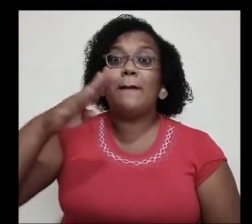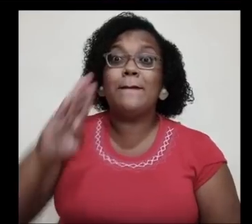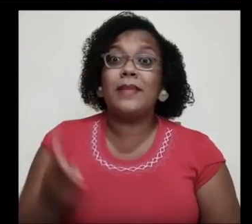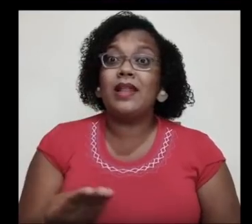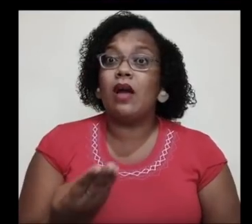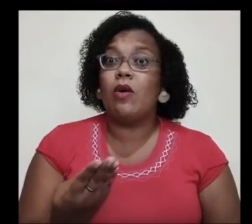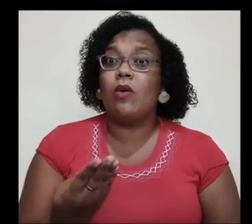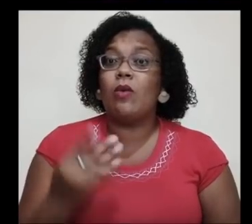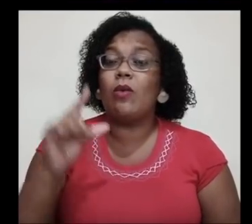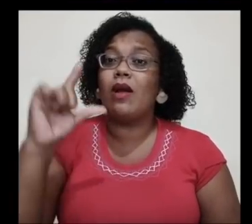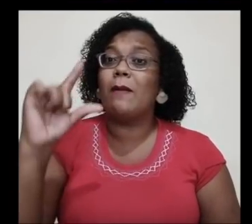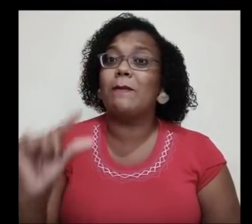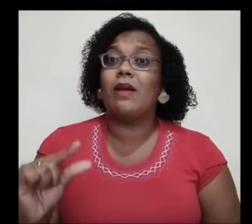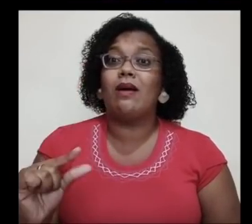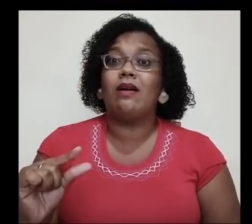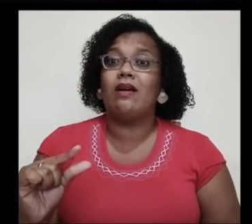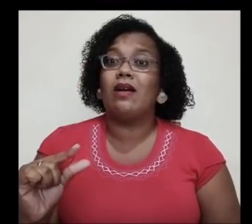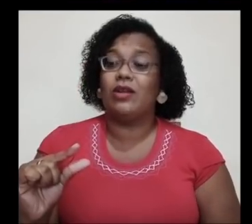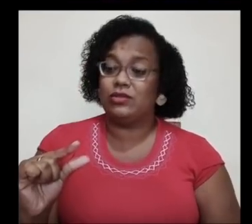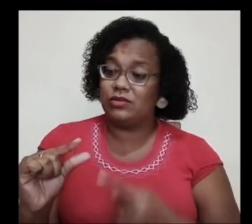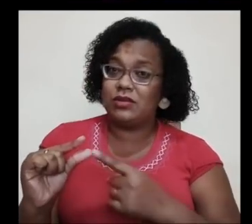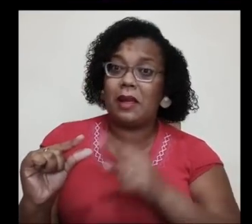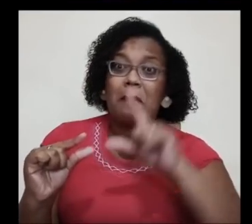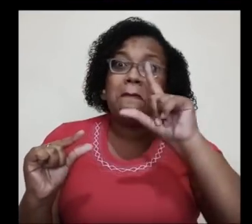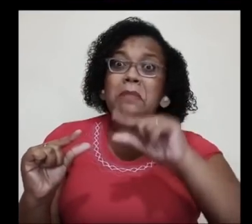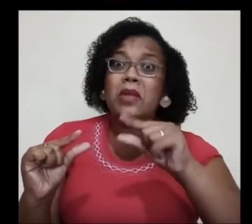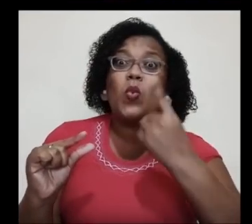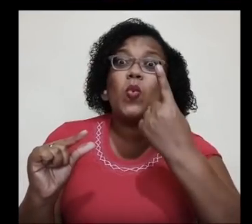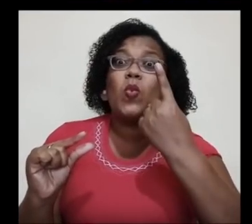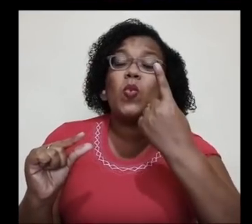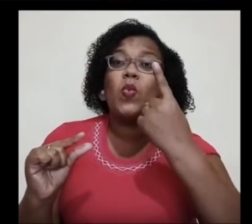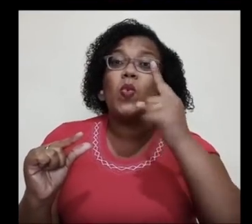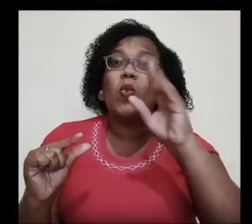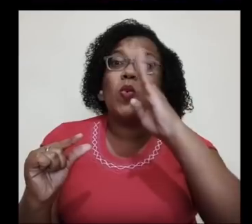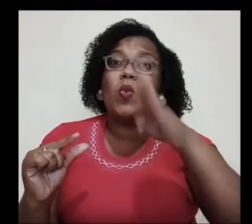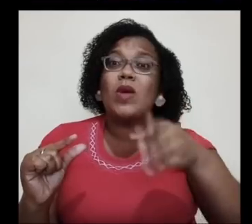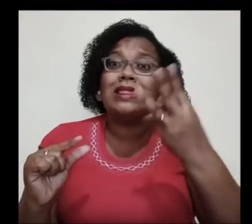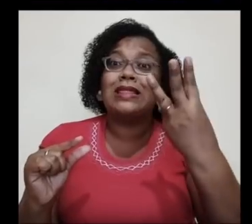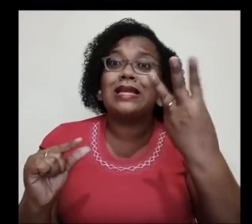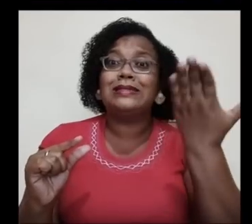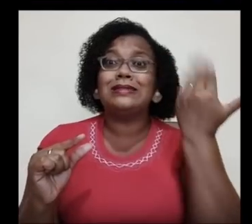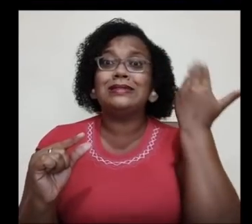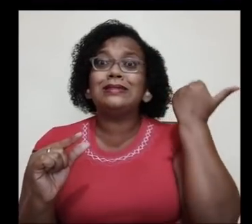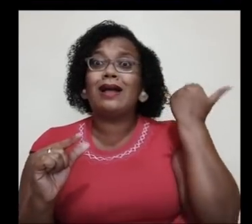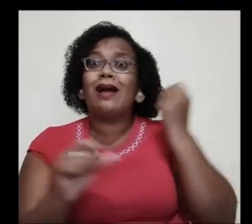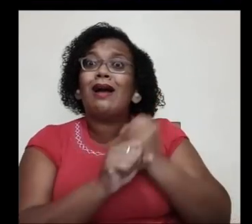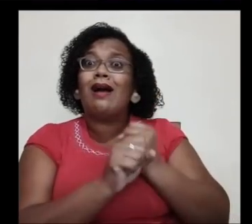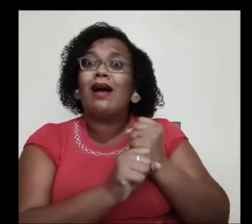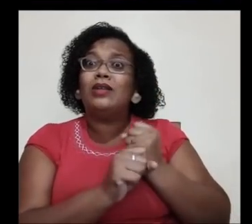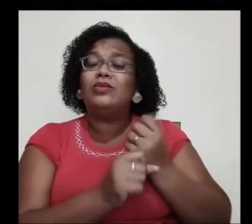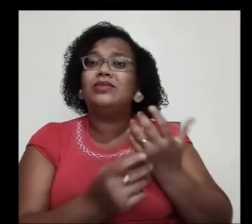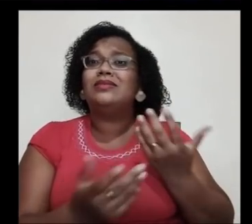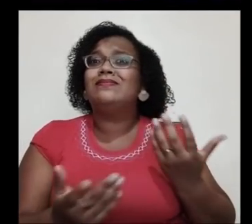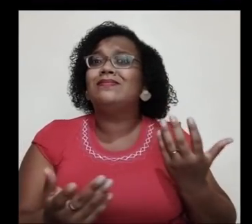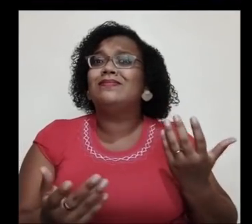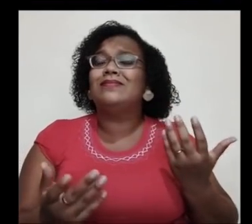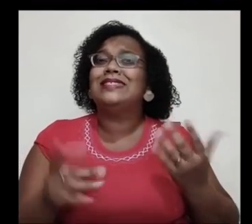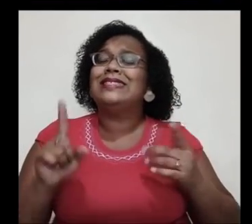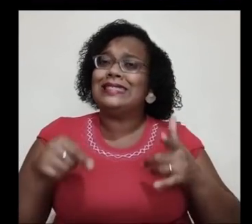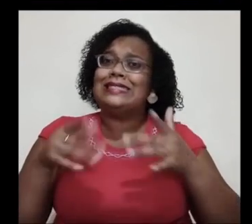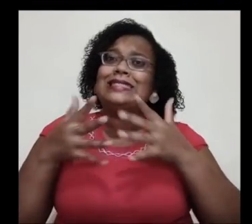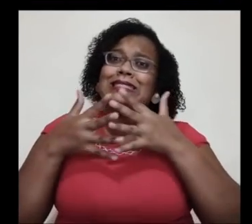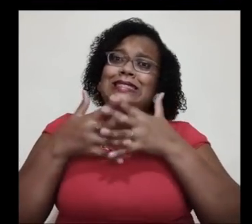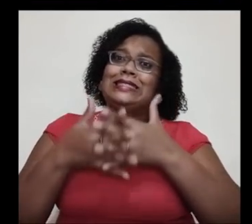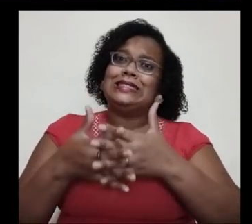a situação extremamente complicada para a ciência brasileira, acrescida ao fato de que a gente tem vigente uma